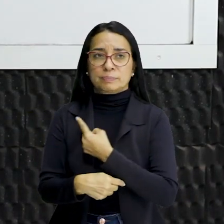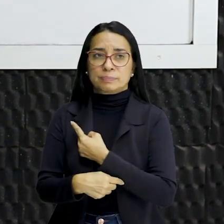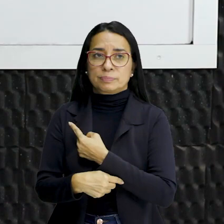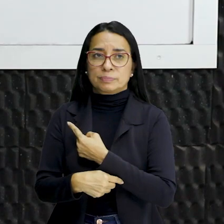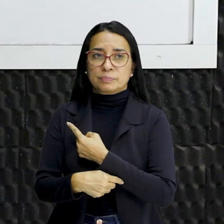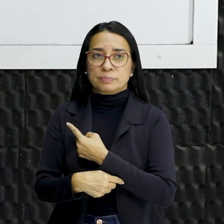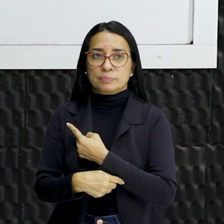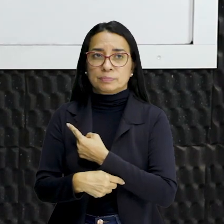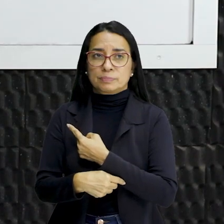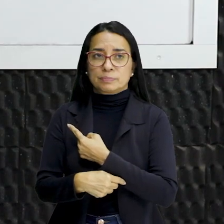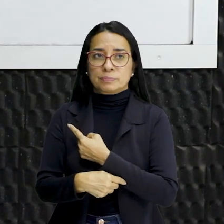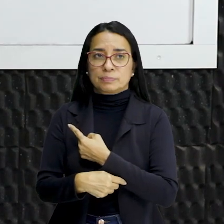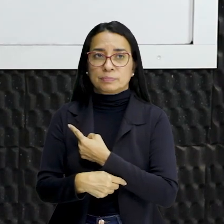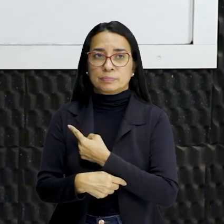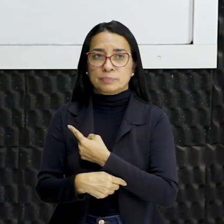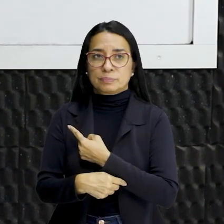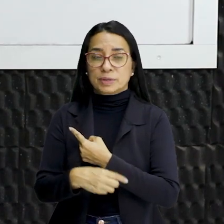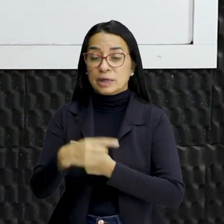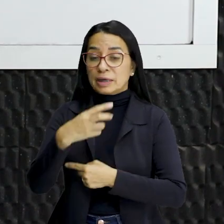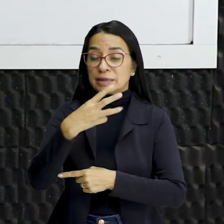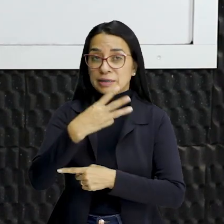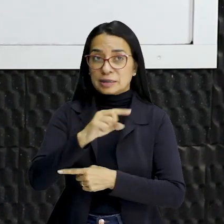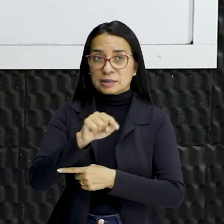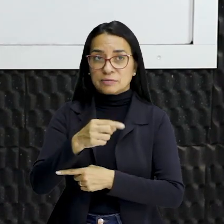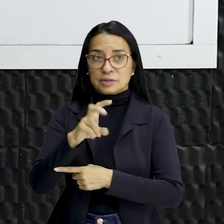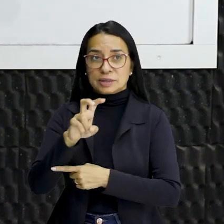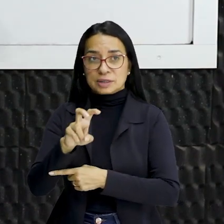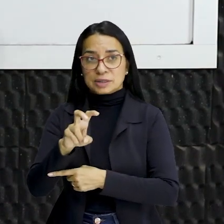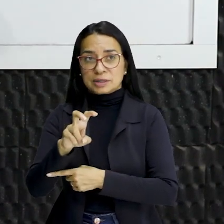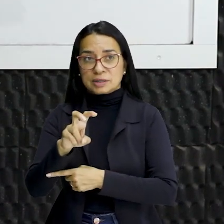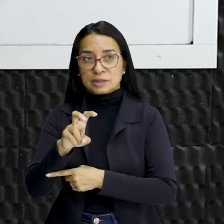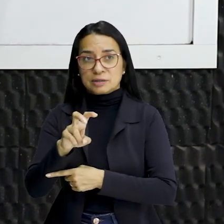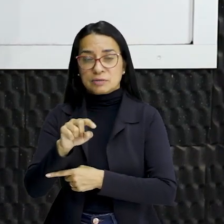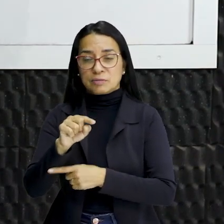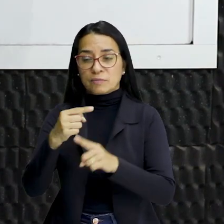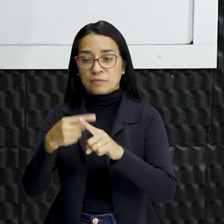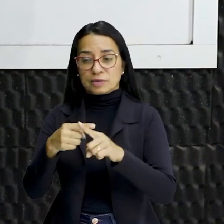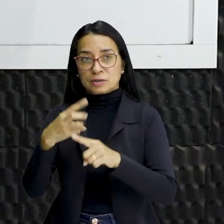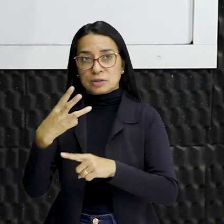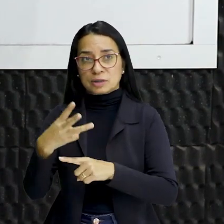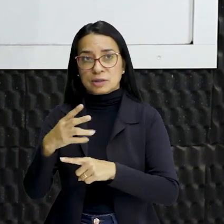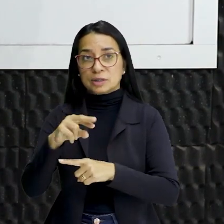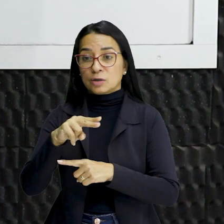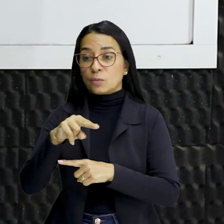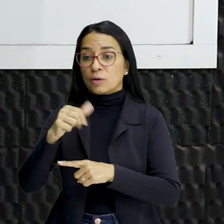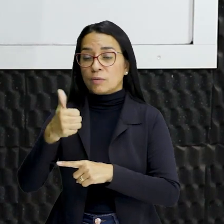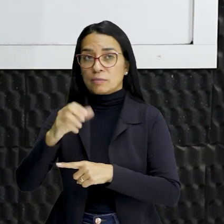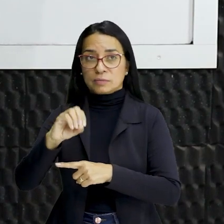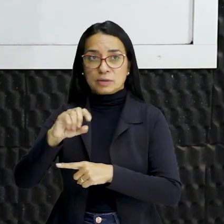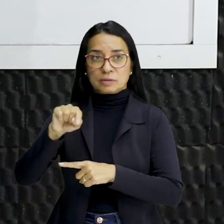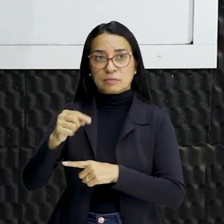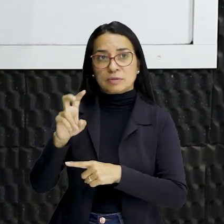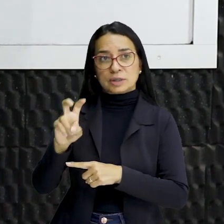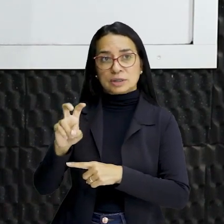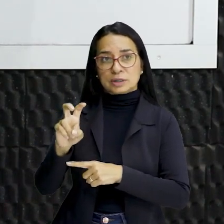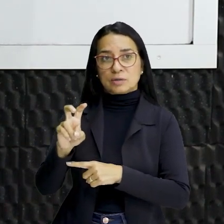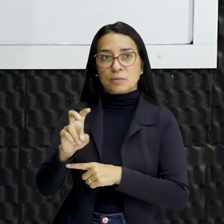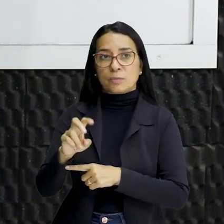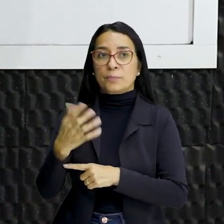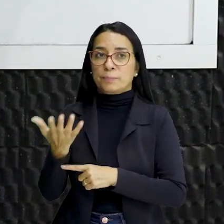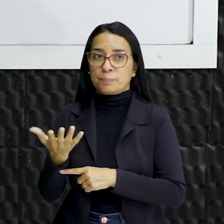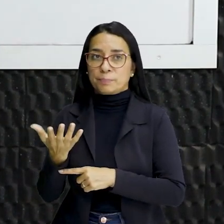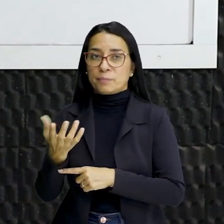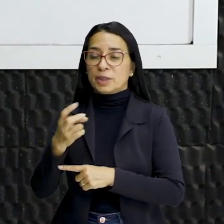três e meio vezes três dá 10 e meio dois e meio vezes cinco ou dois meses